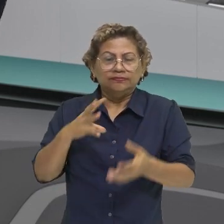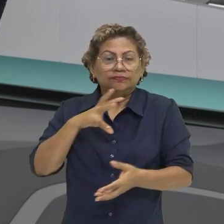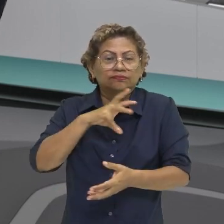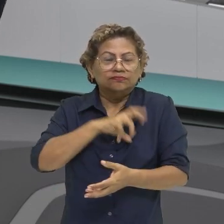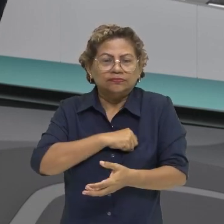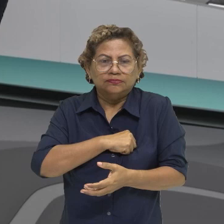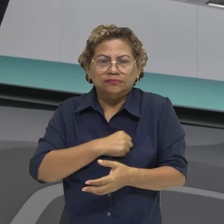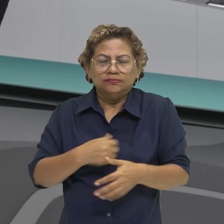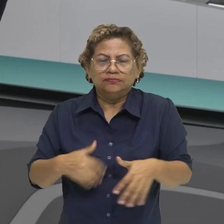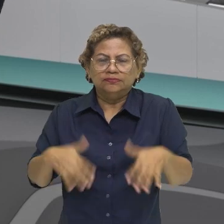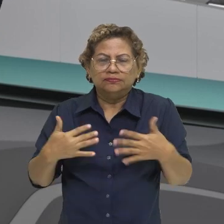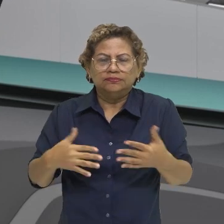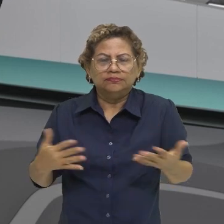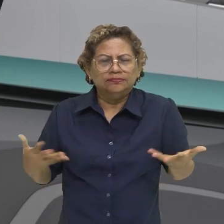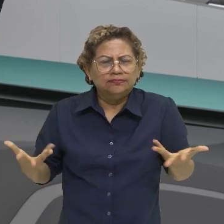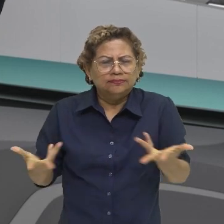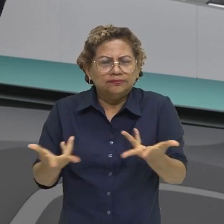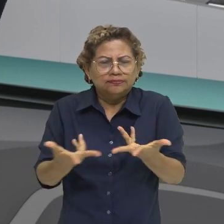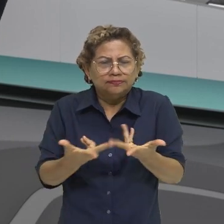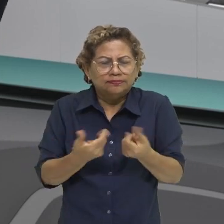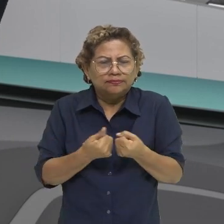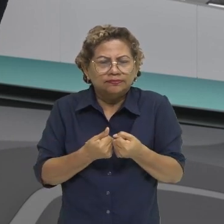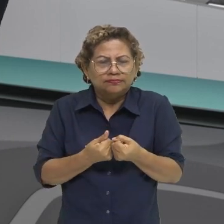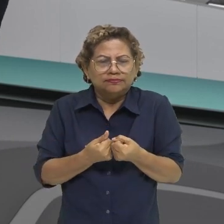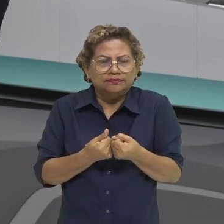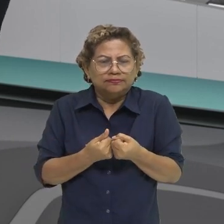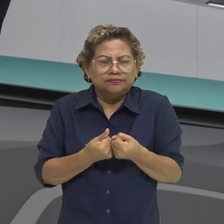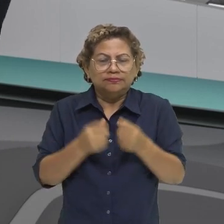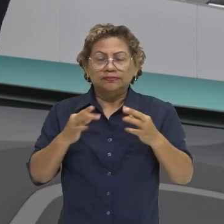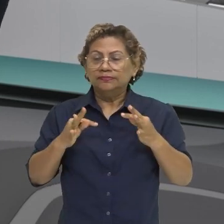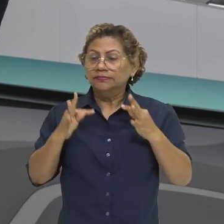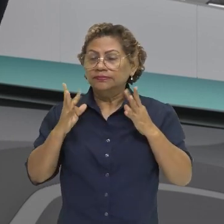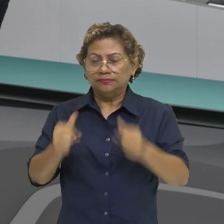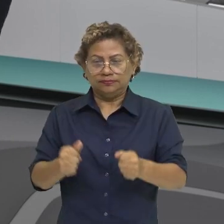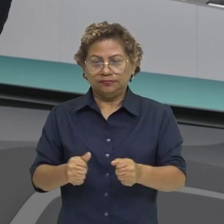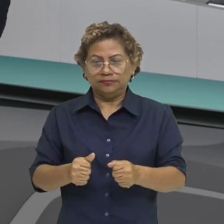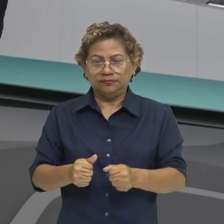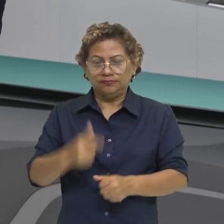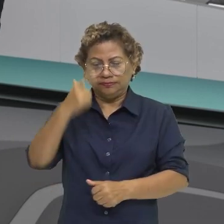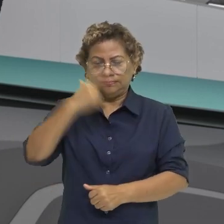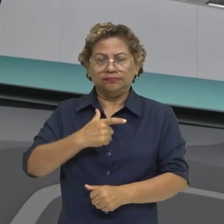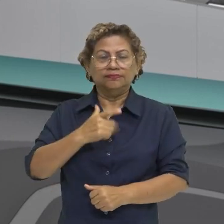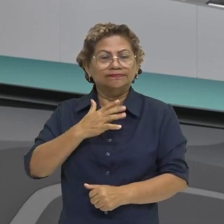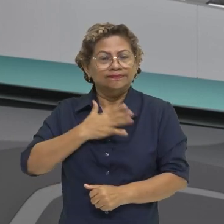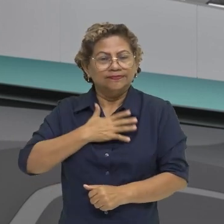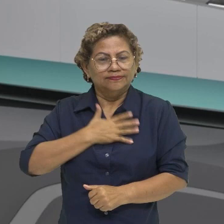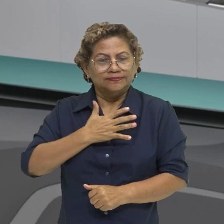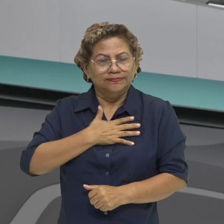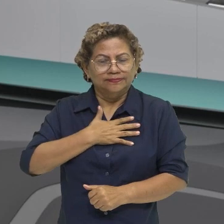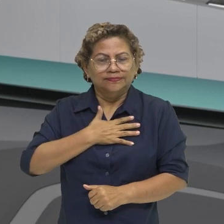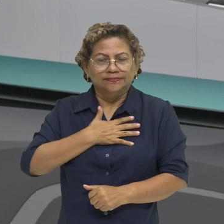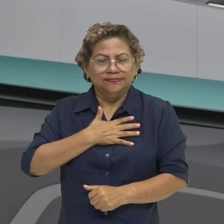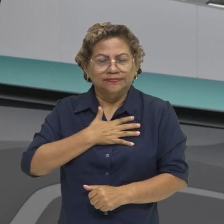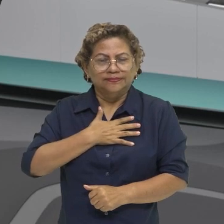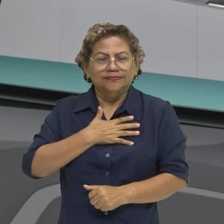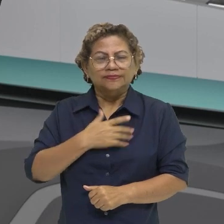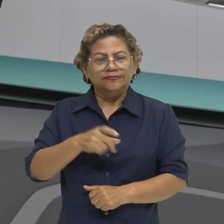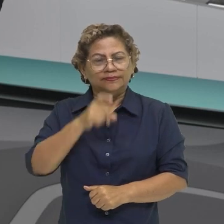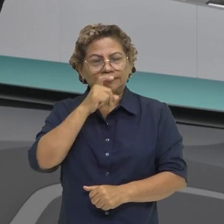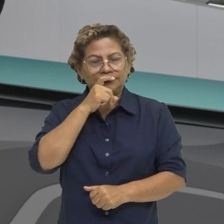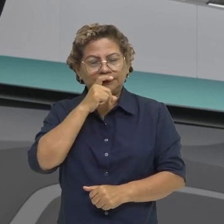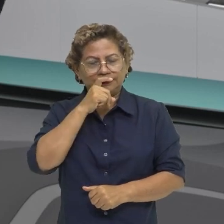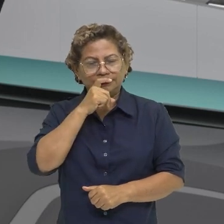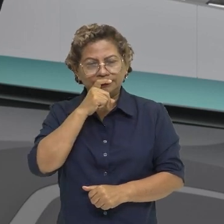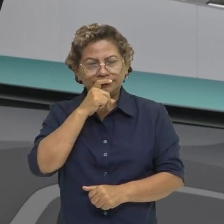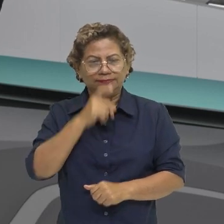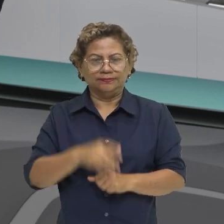sublime. Eras a glória, a inspiração, a pátria, o porvir de teu pai. Ah, no